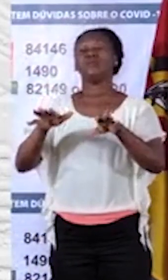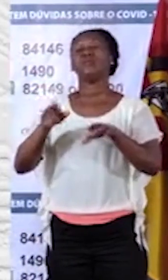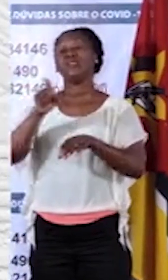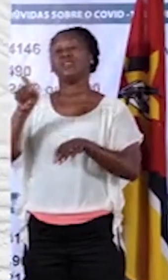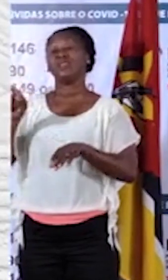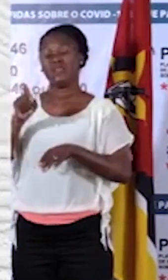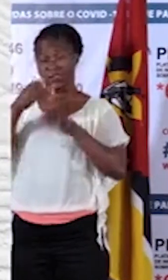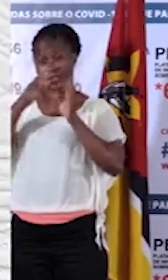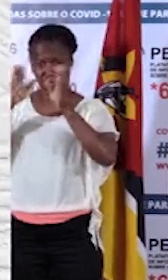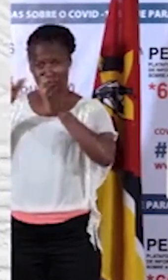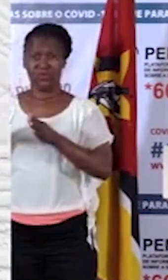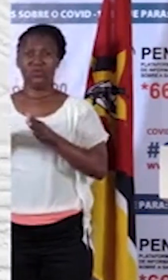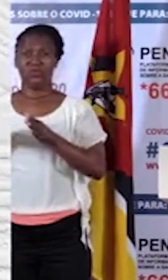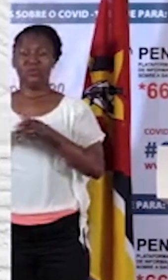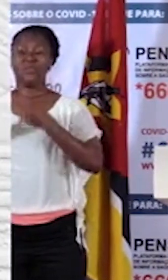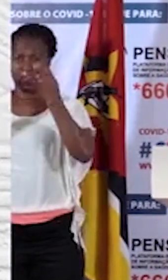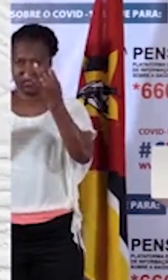pessoas,